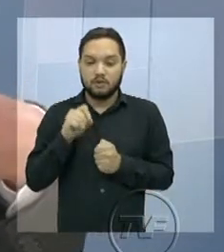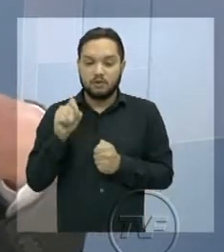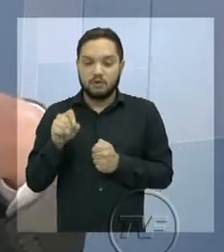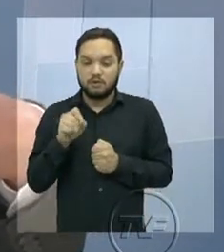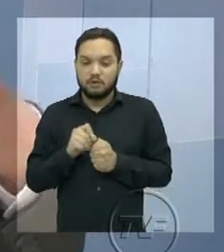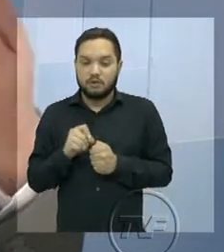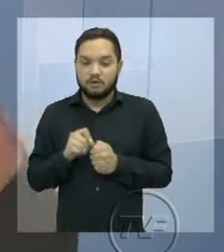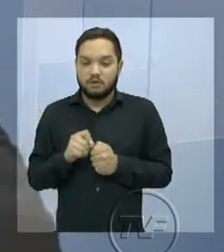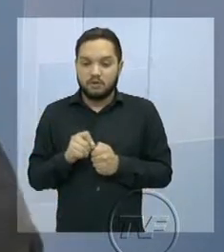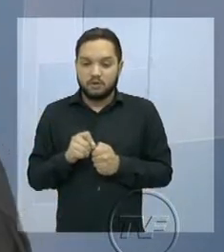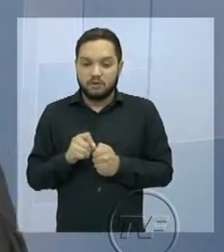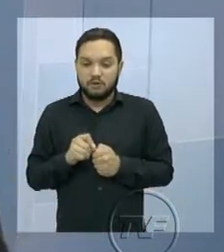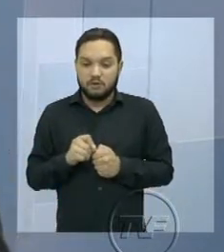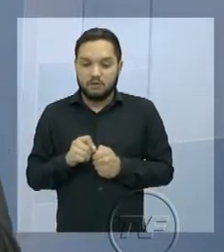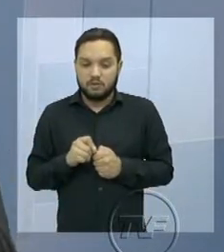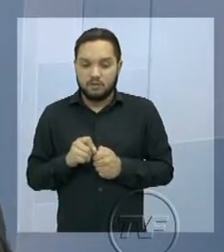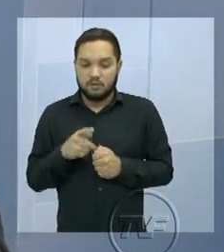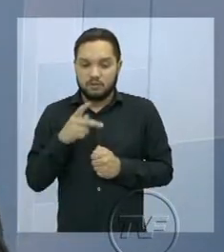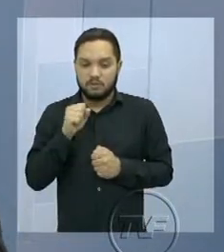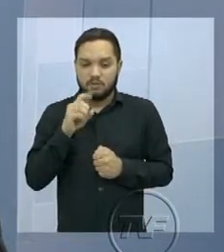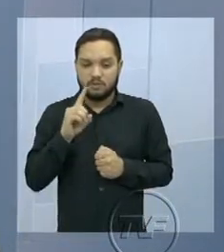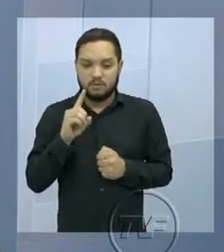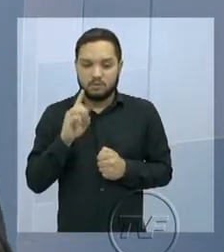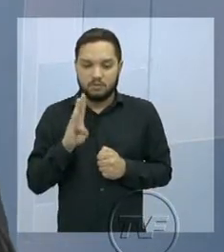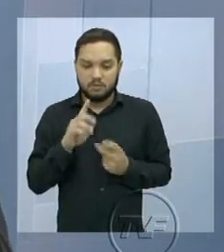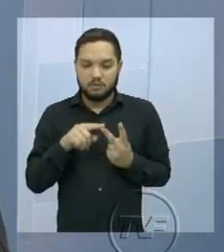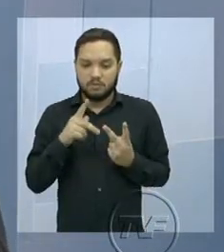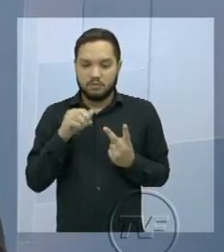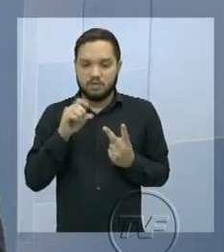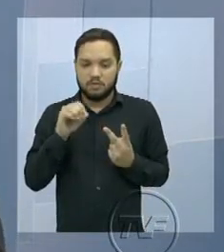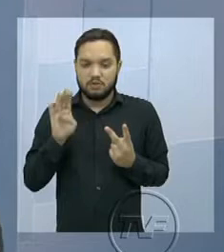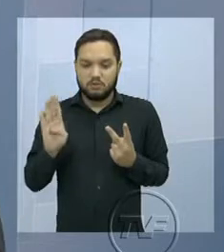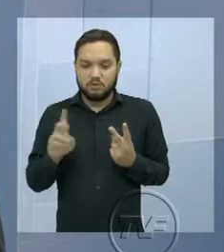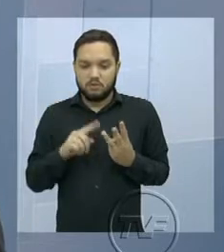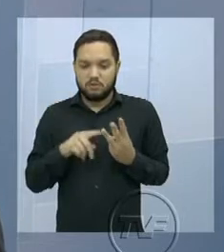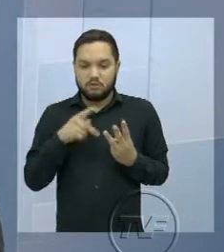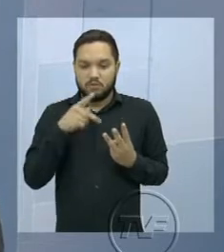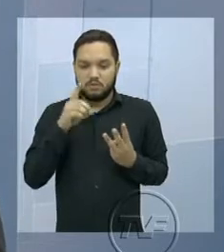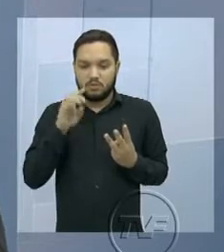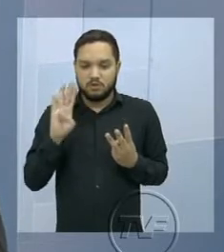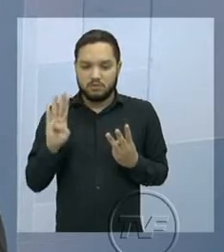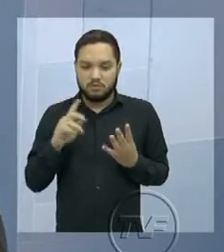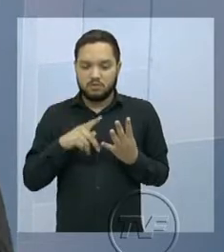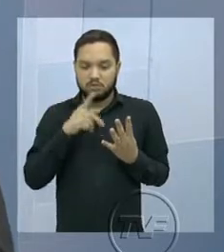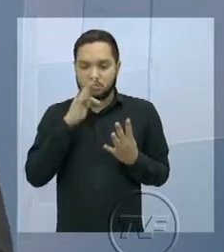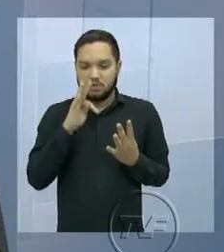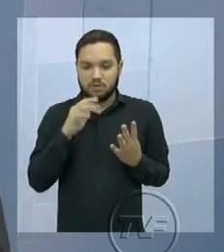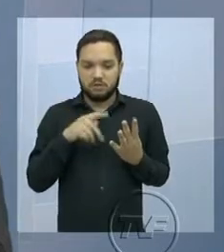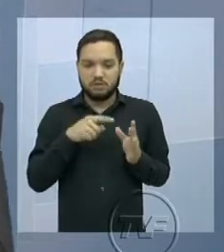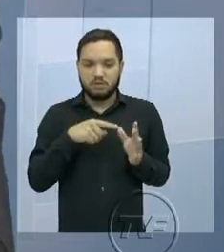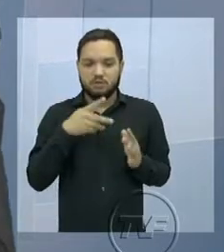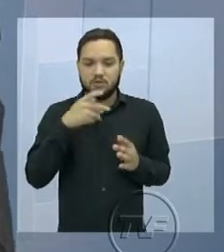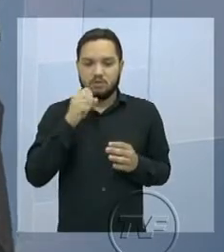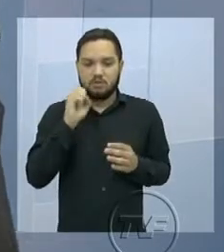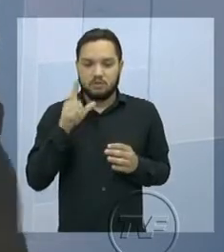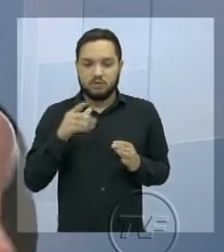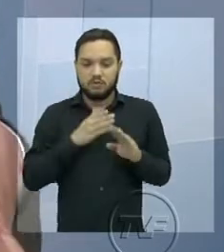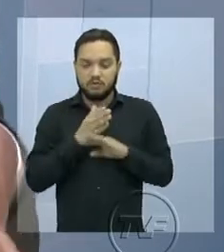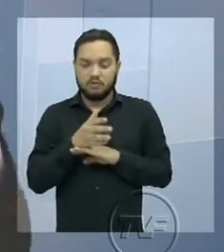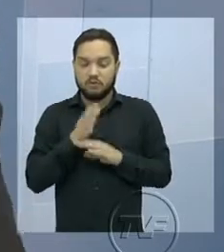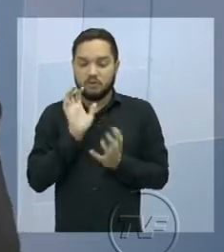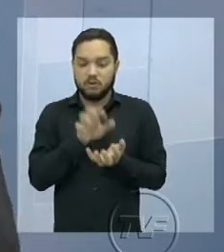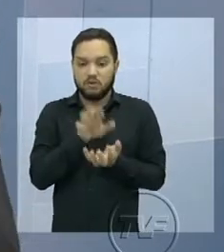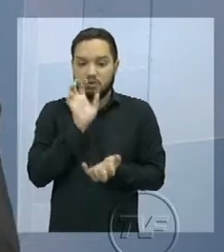que tinham várias forças políticas, entre PSB, PCdoB, próprio PDT, PT, PSOL, lá em Recife,